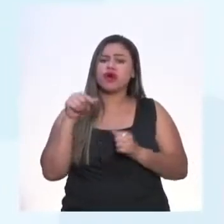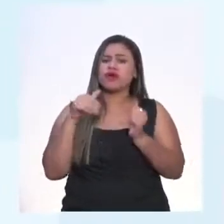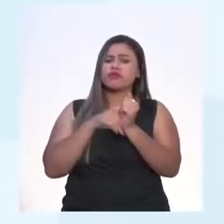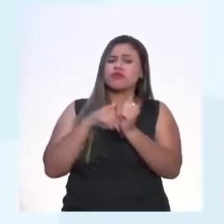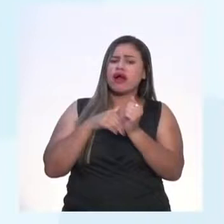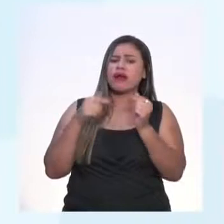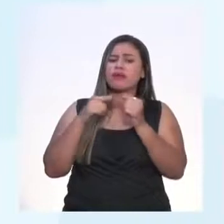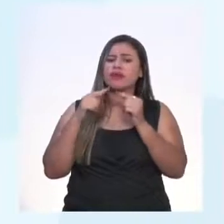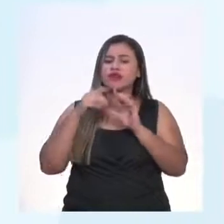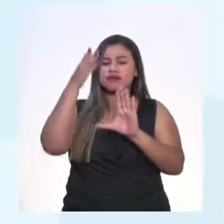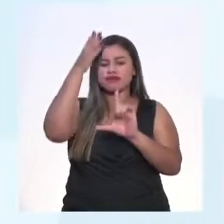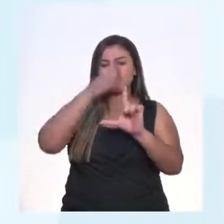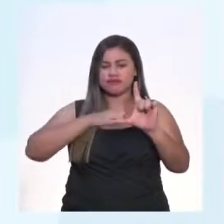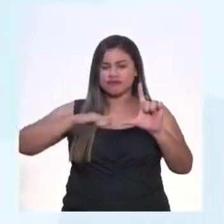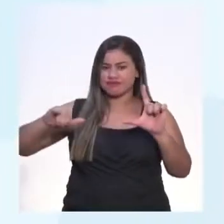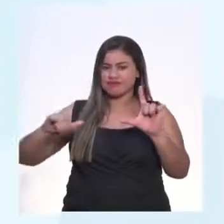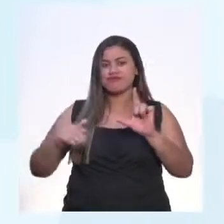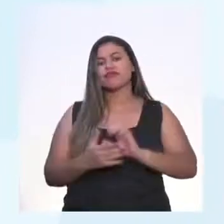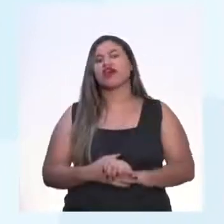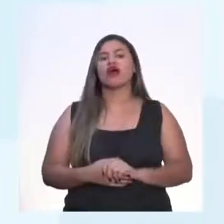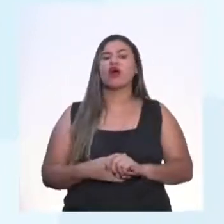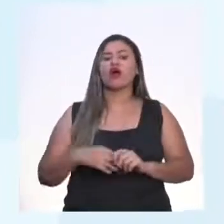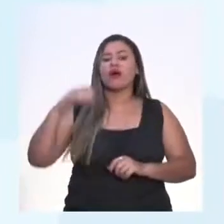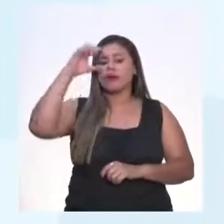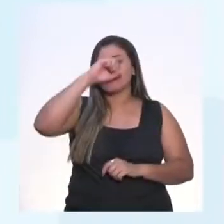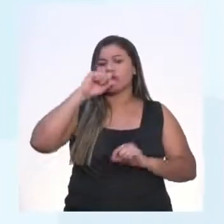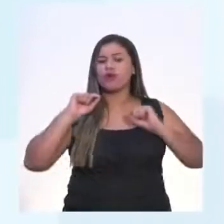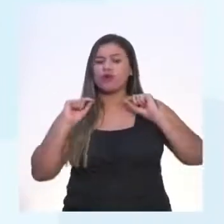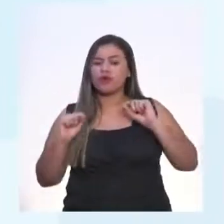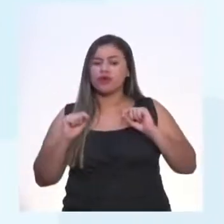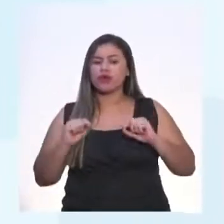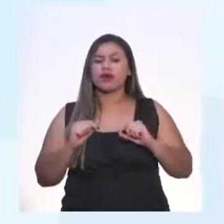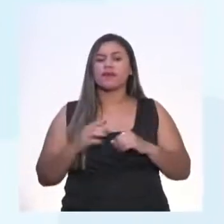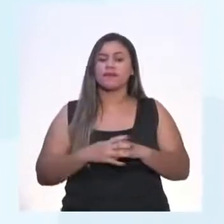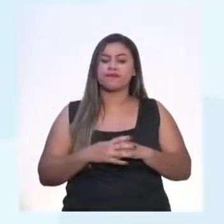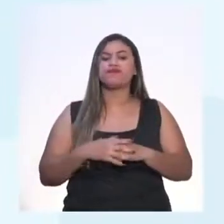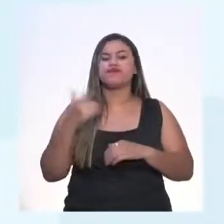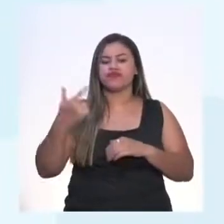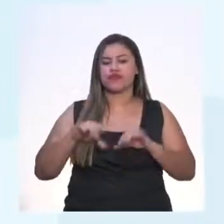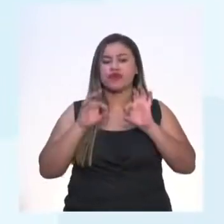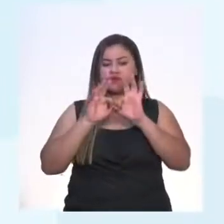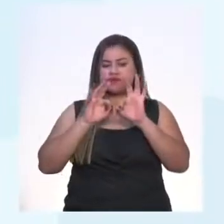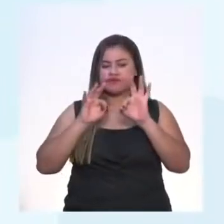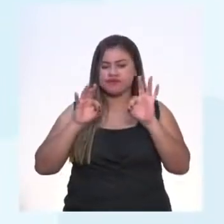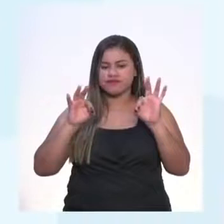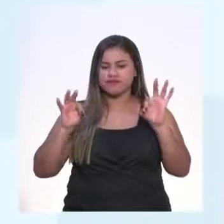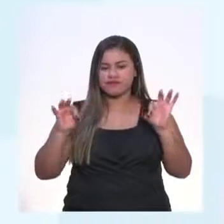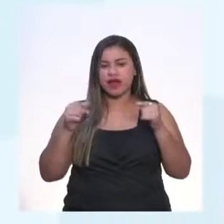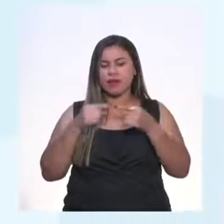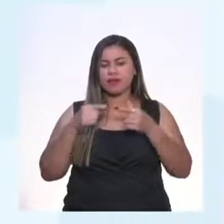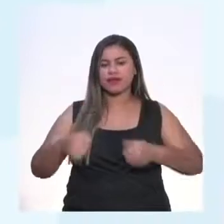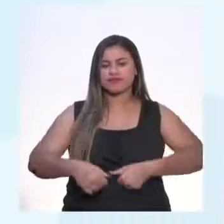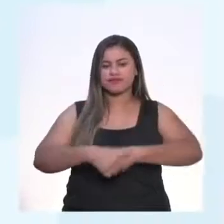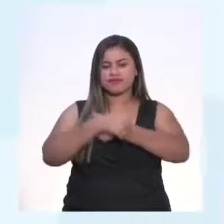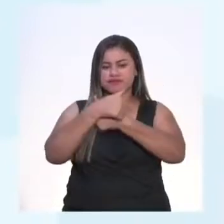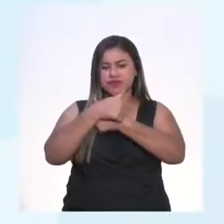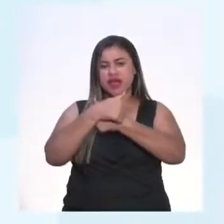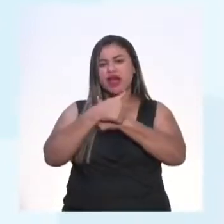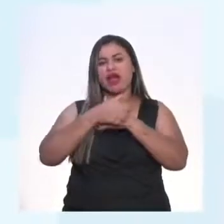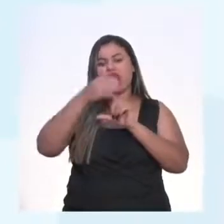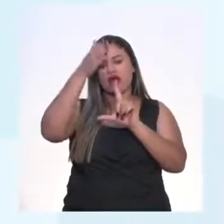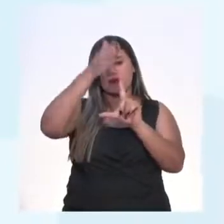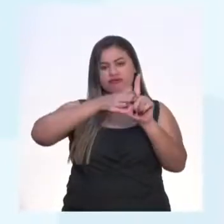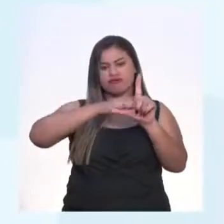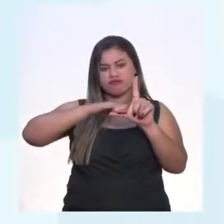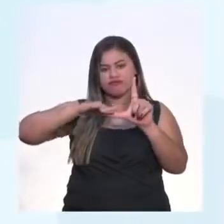cartesiano. O objeto de conhecimento, associar a associação de uma equação linear de primeiro grau a uma reta